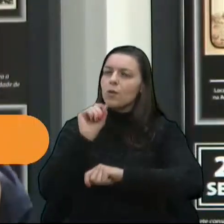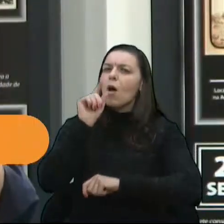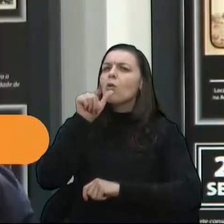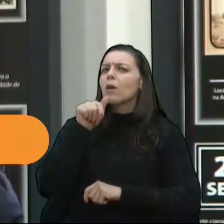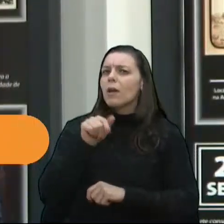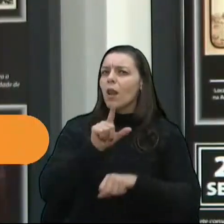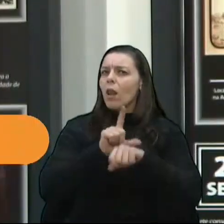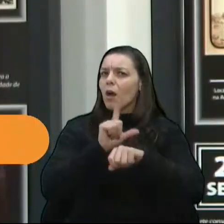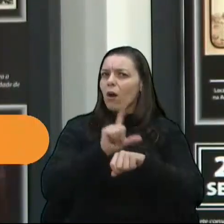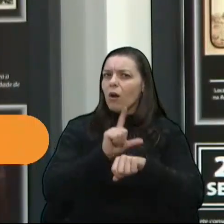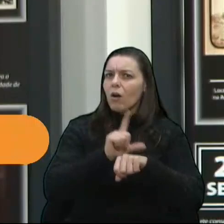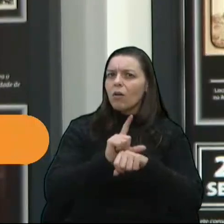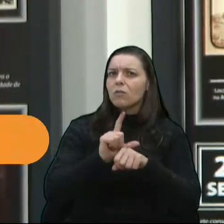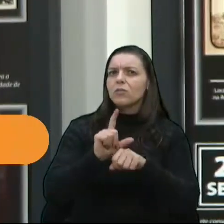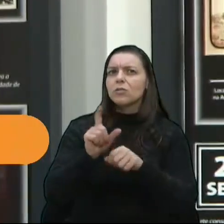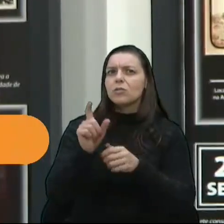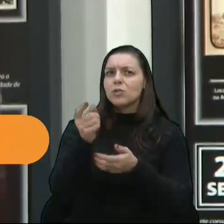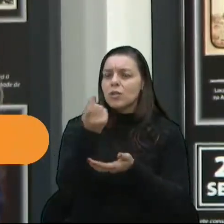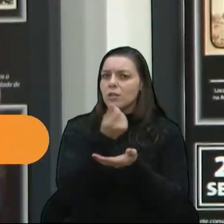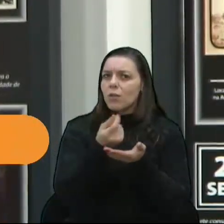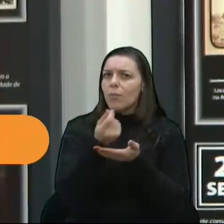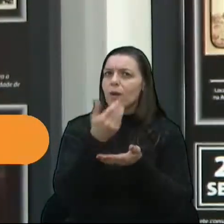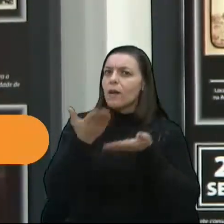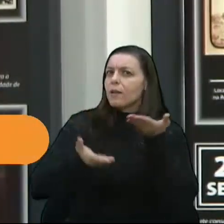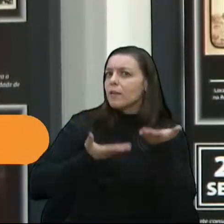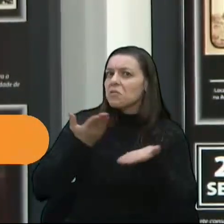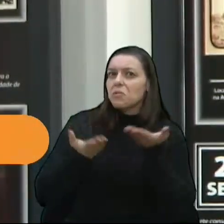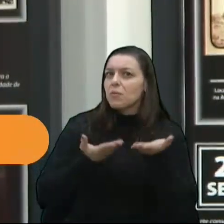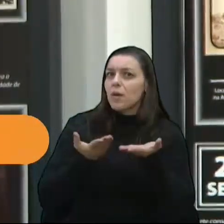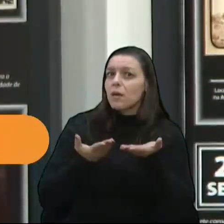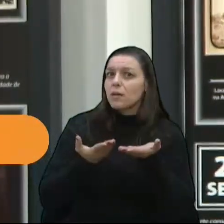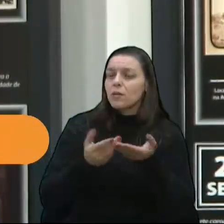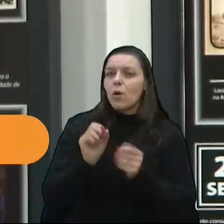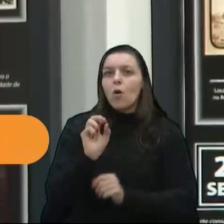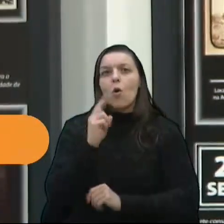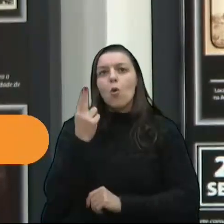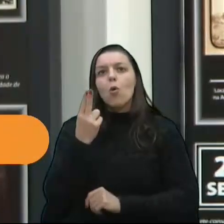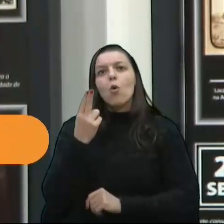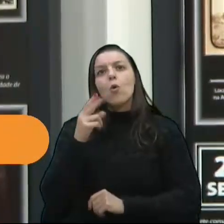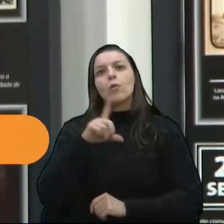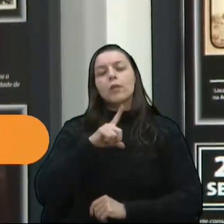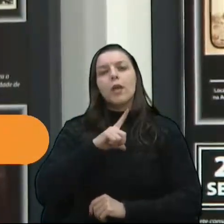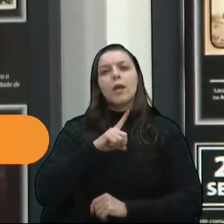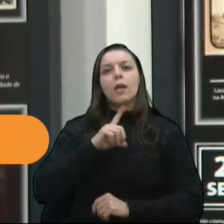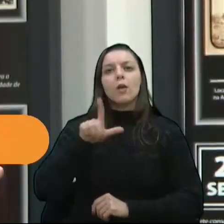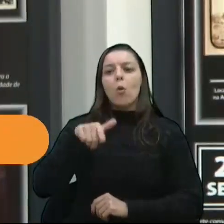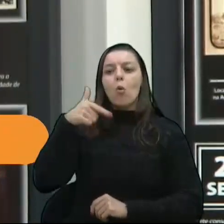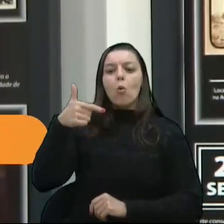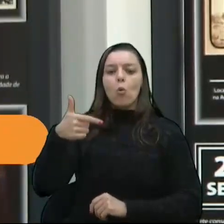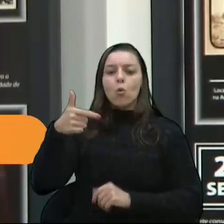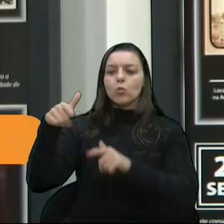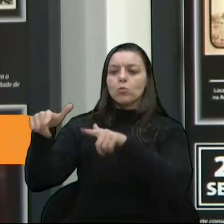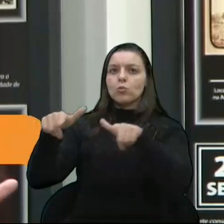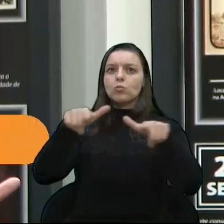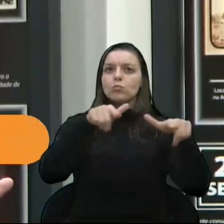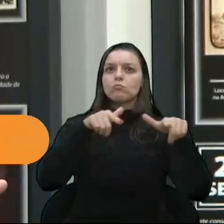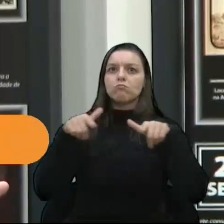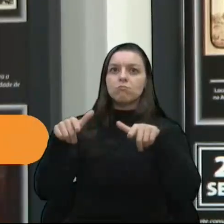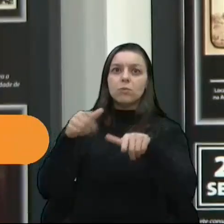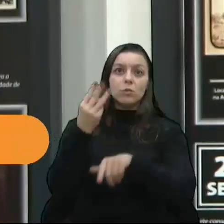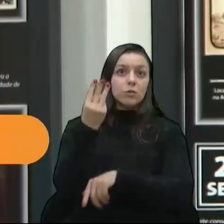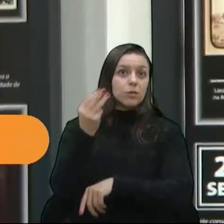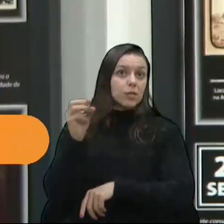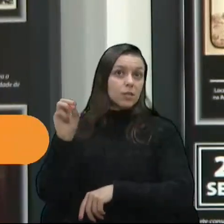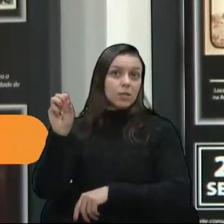caso específico dessa é serviço. Teve algum nicho maior, assim, nesses 300 que se destacou